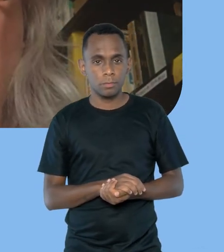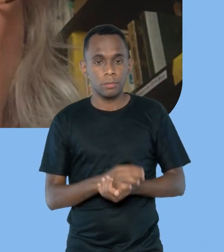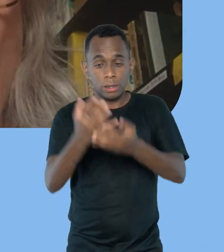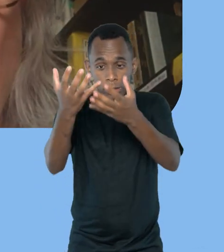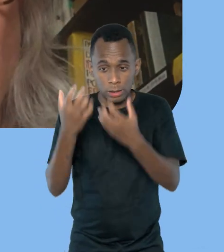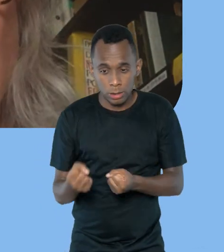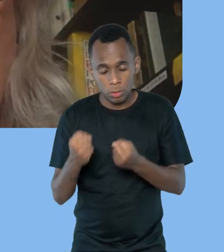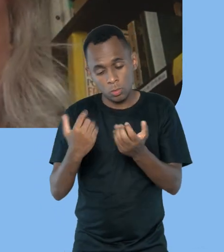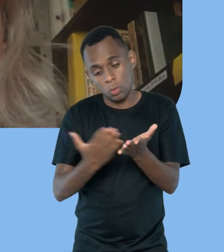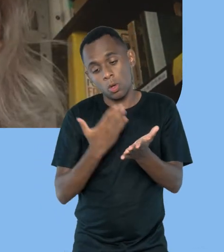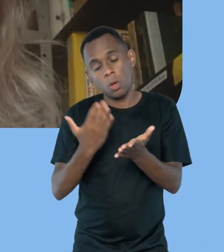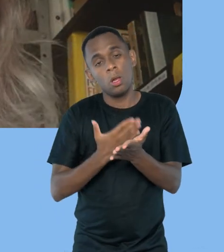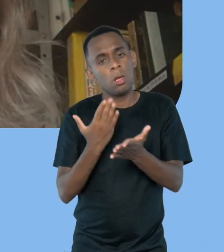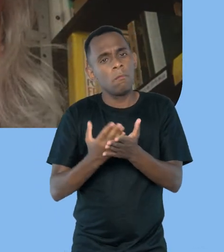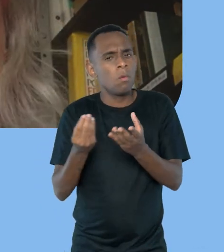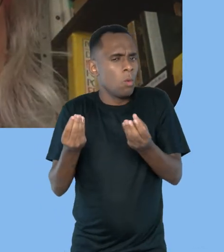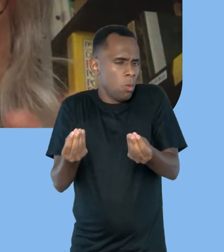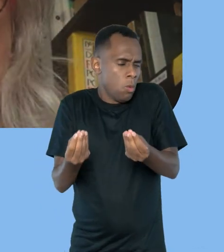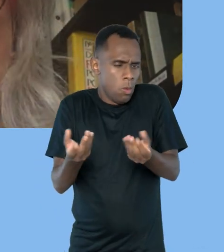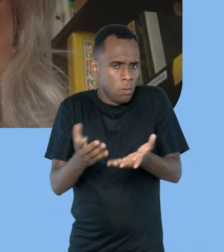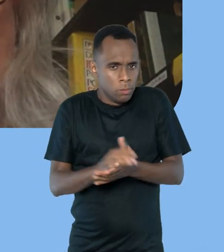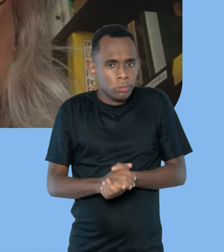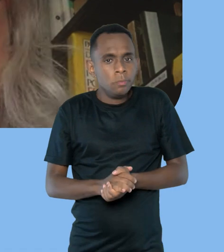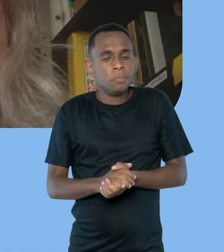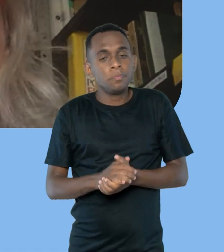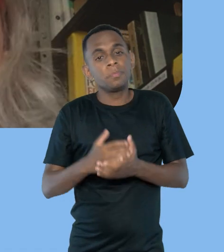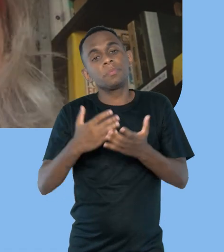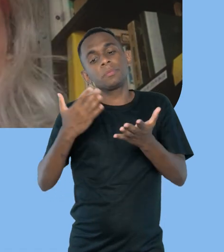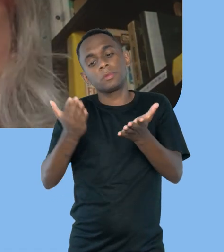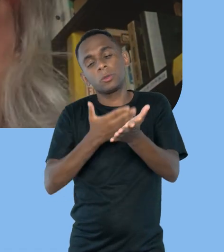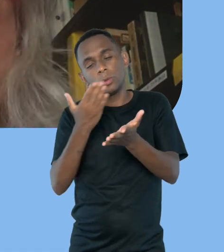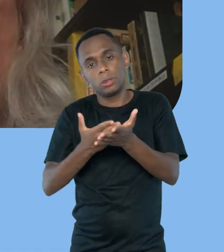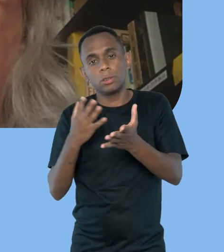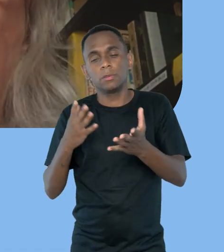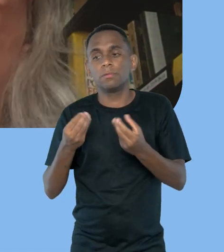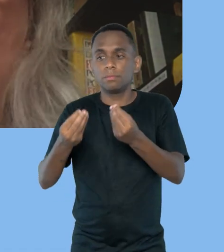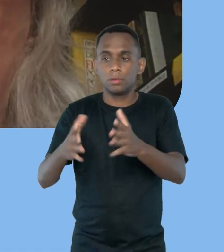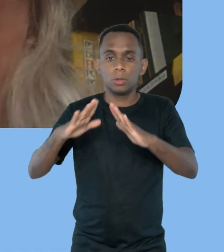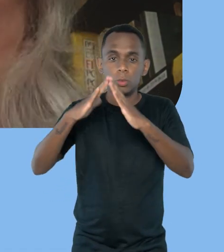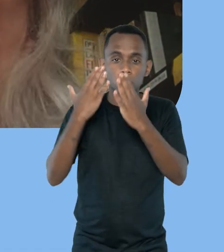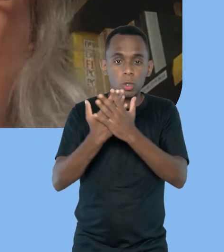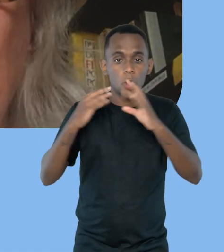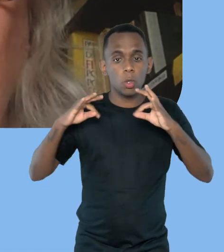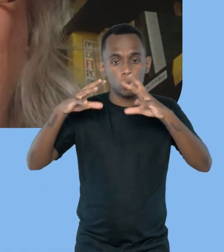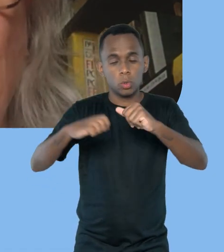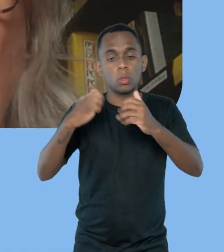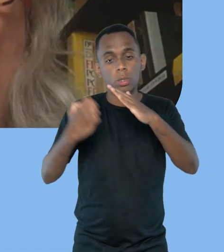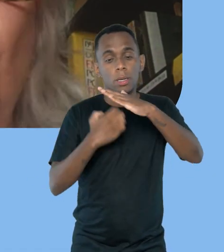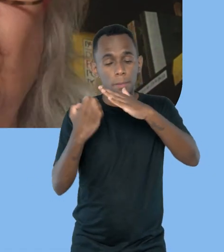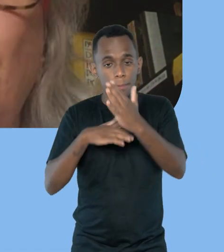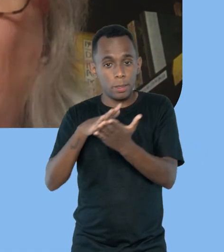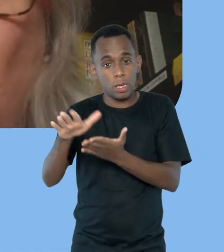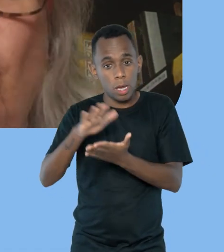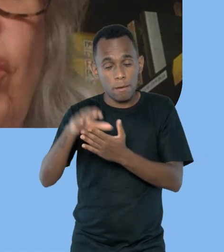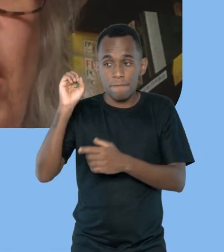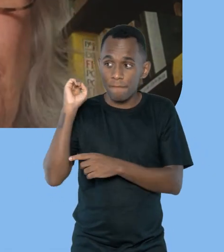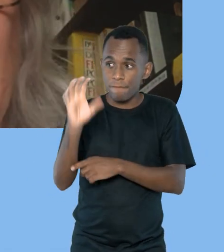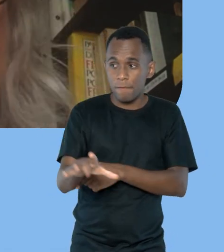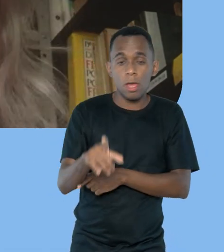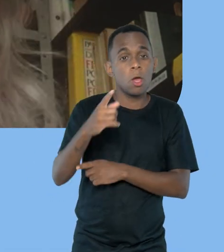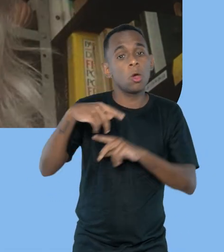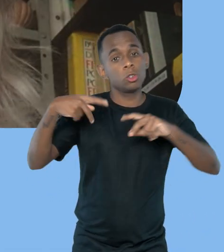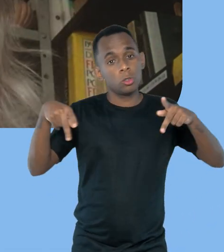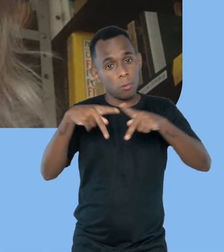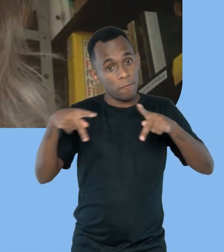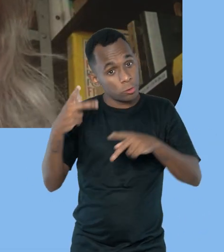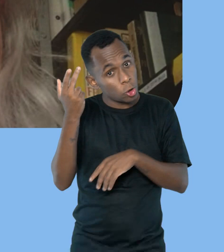de livro se dá... os livros chegam à escola, todas as editoras enviam, os professores